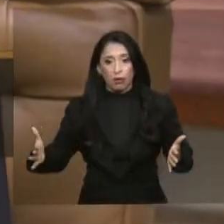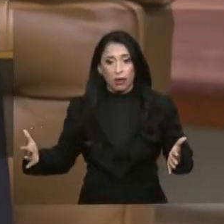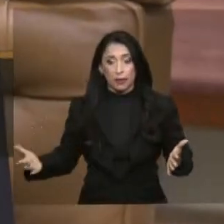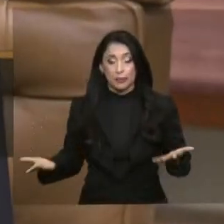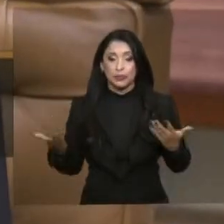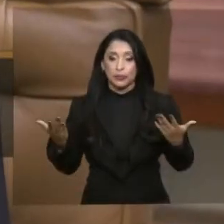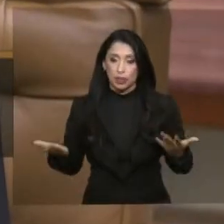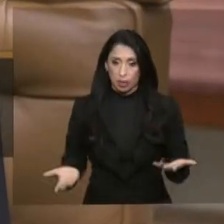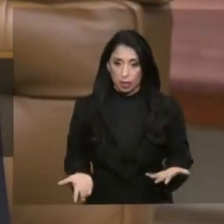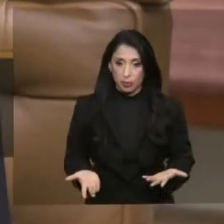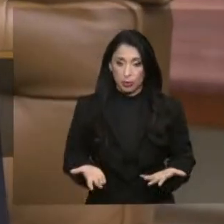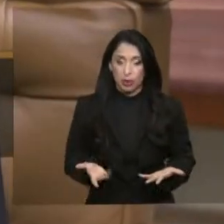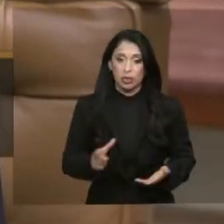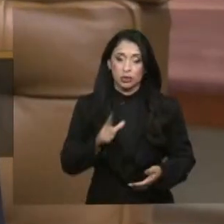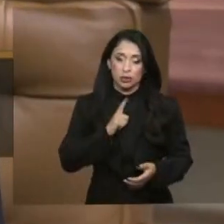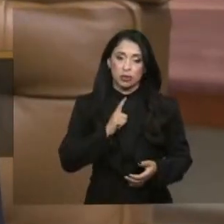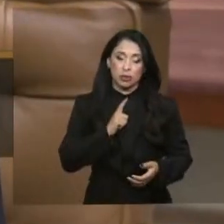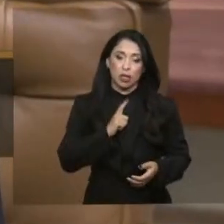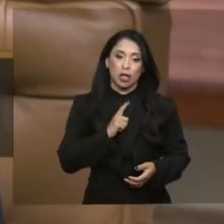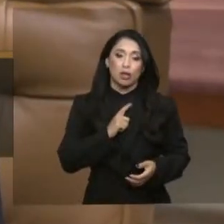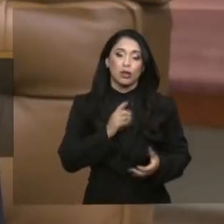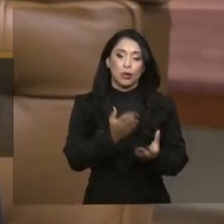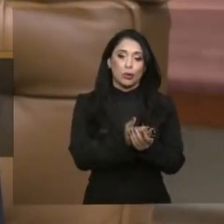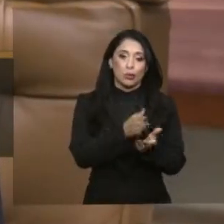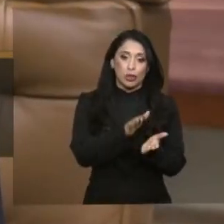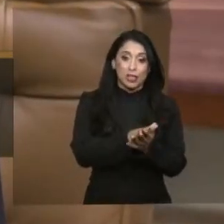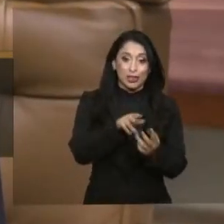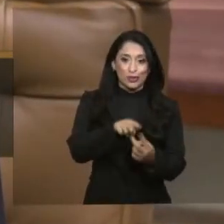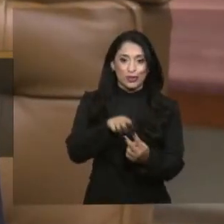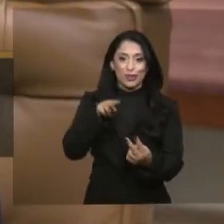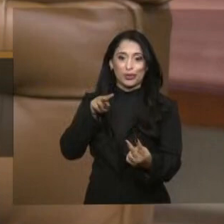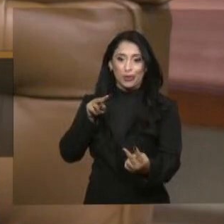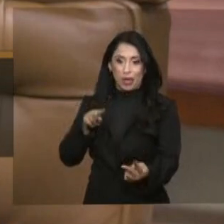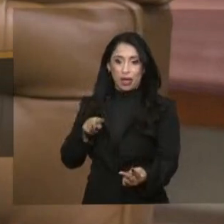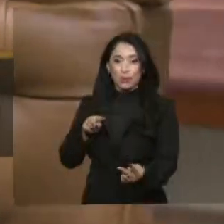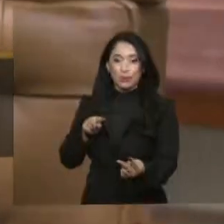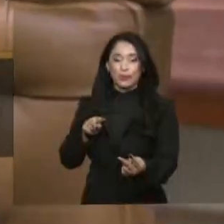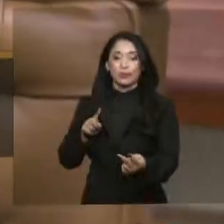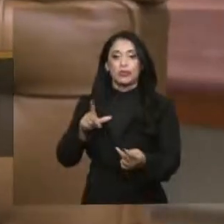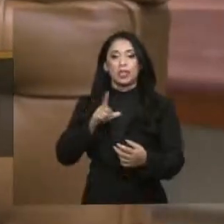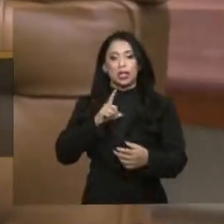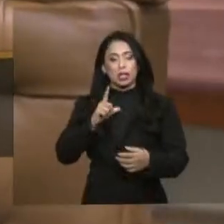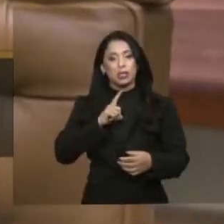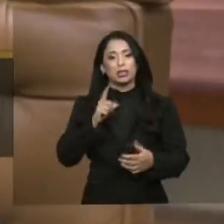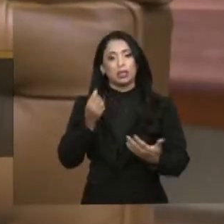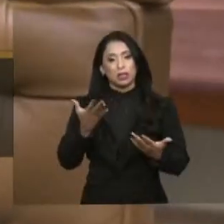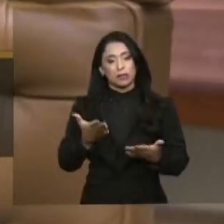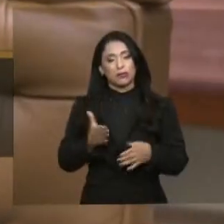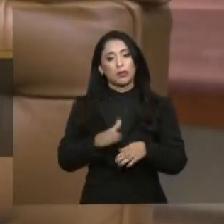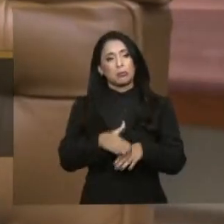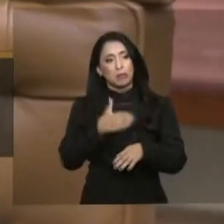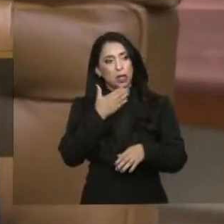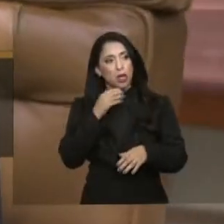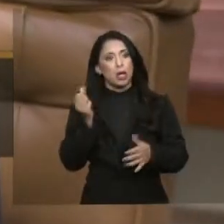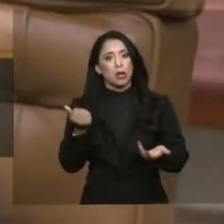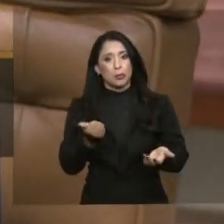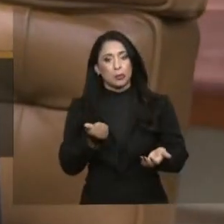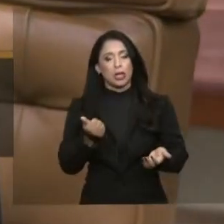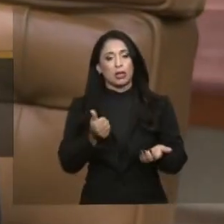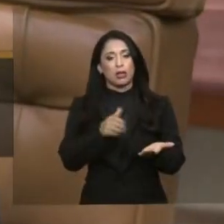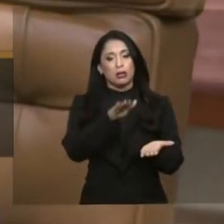inovação do processo virtual, passamos a ter vantagens também na